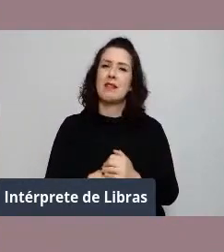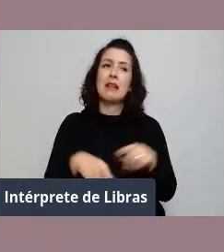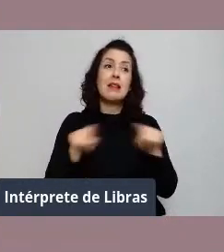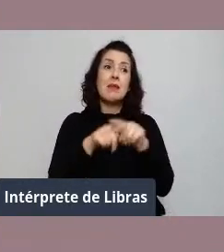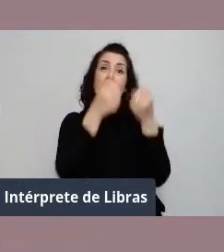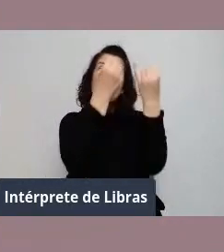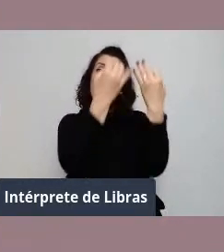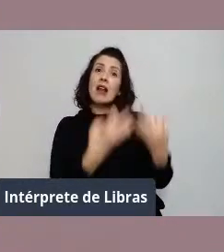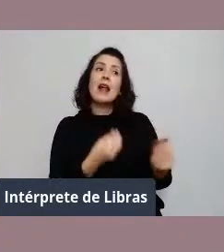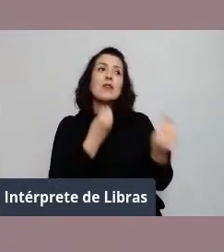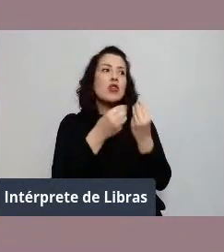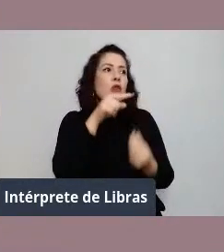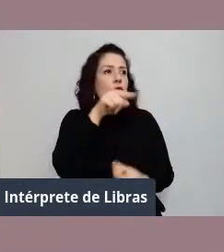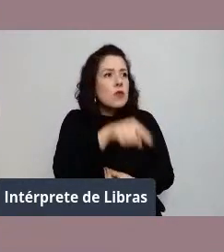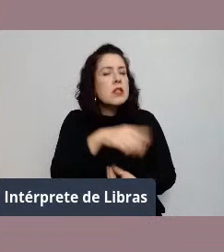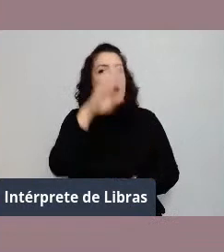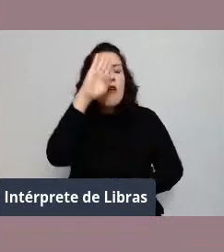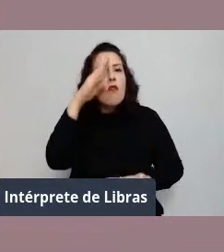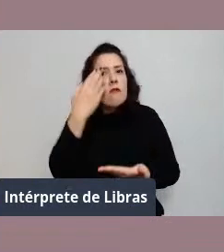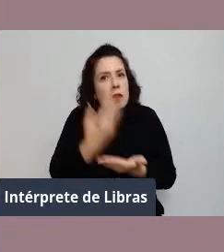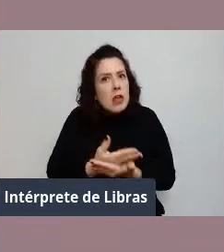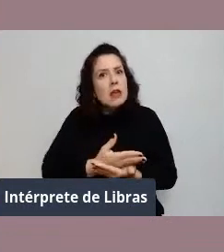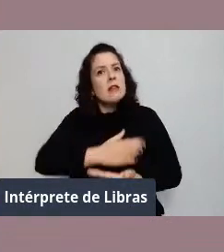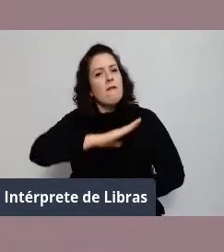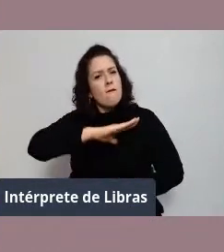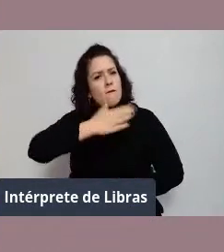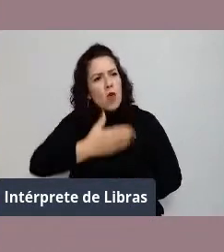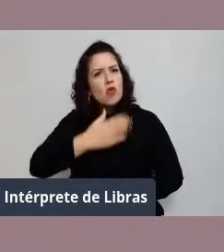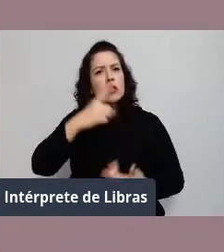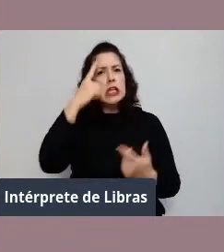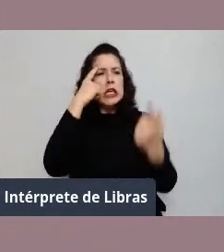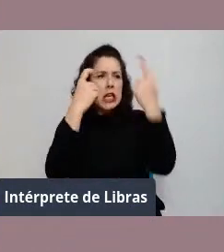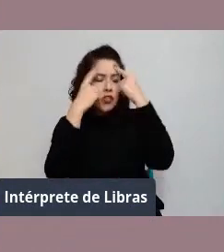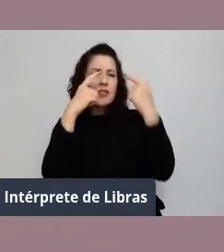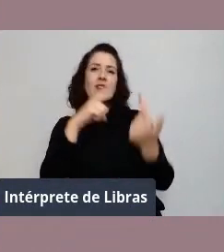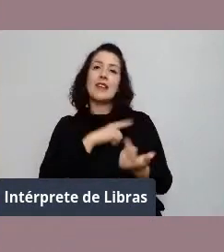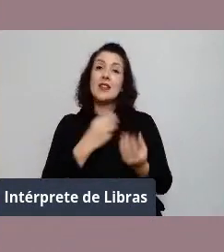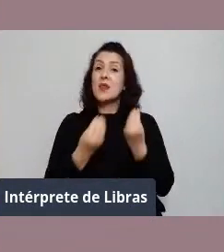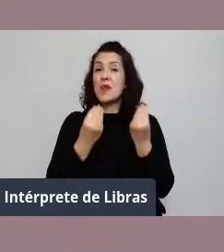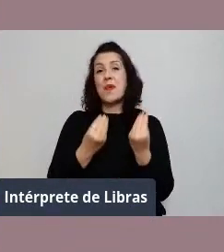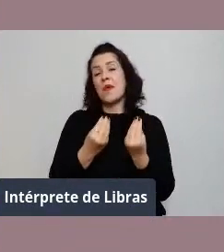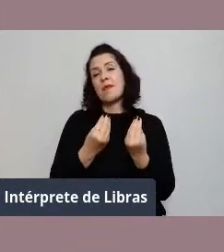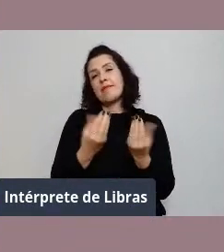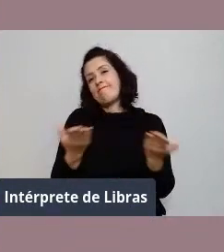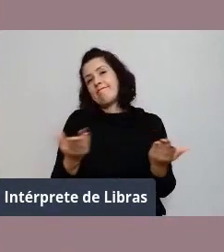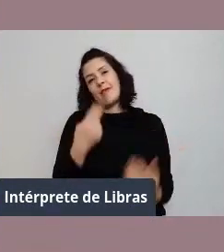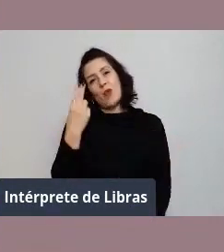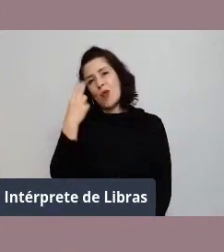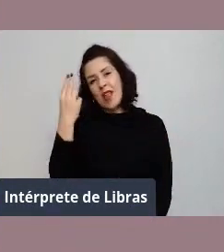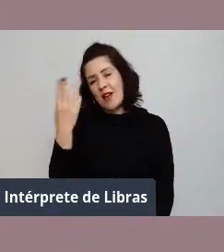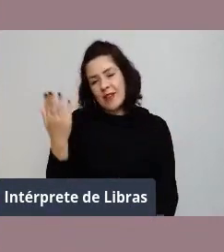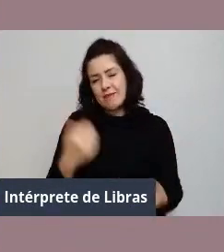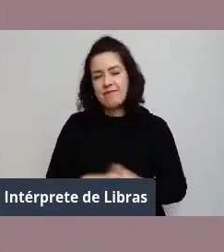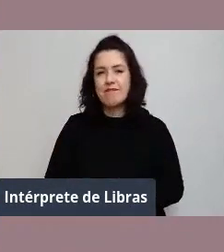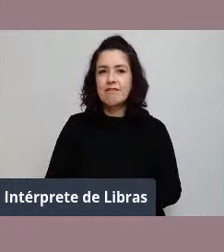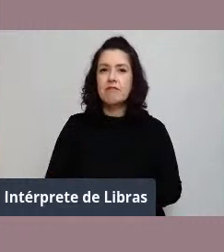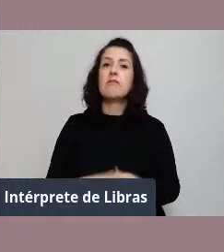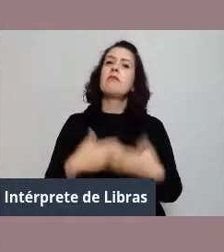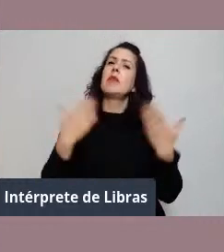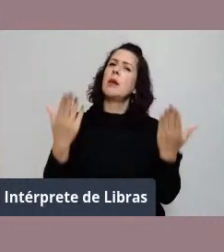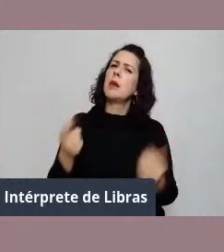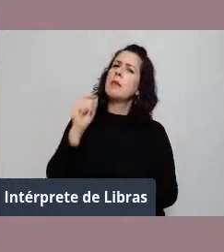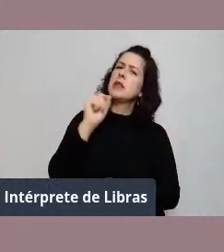ter confiança em sua força criativa. Chegando-me dessa maneira, com a marca de